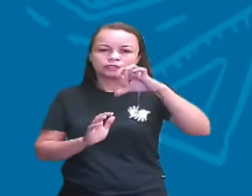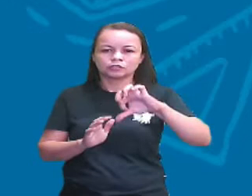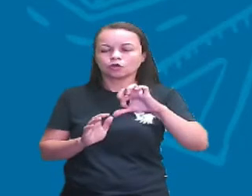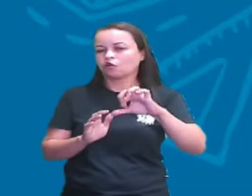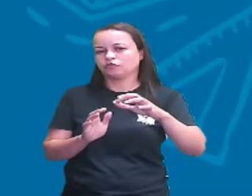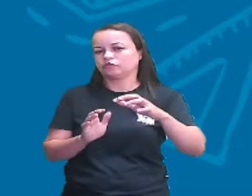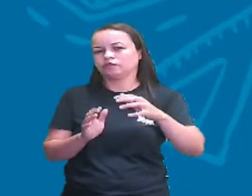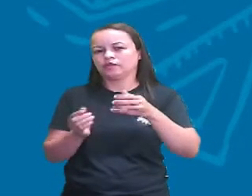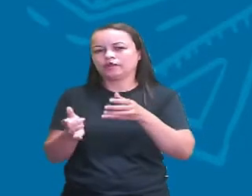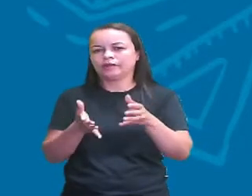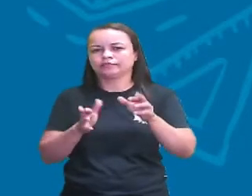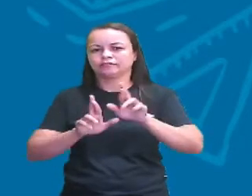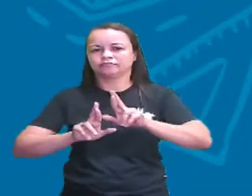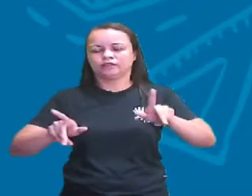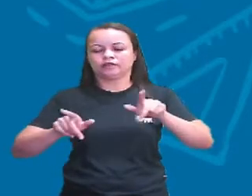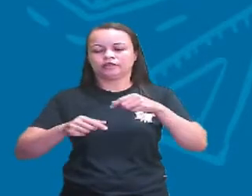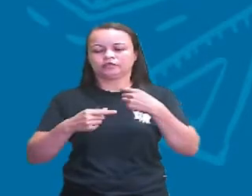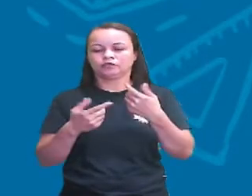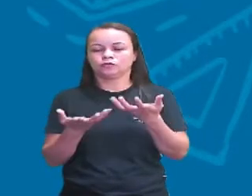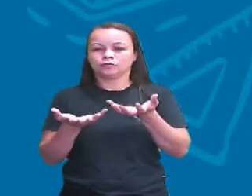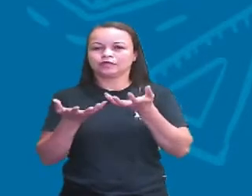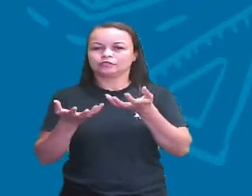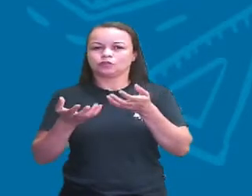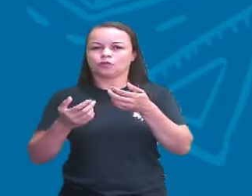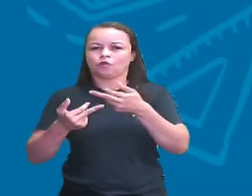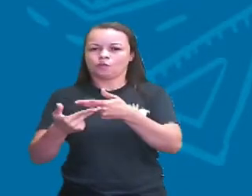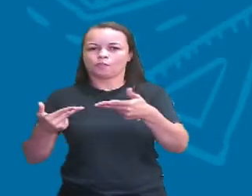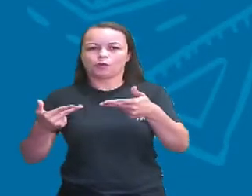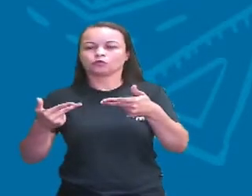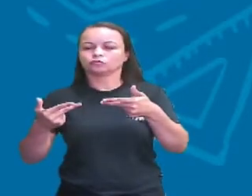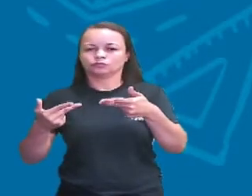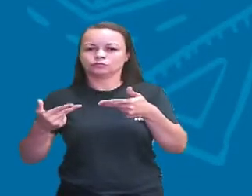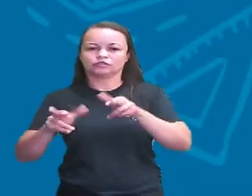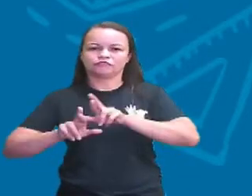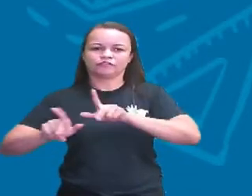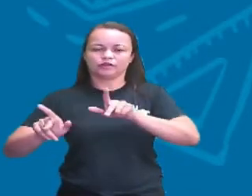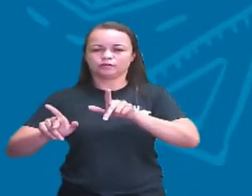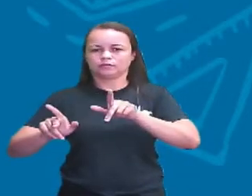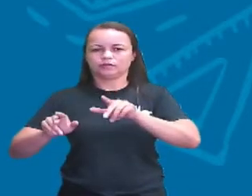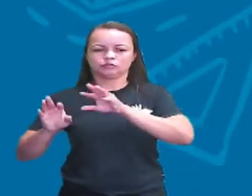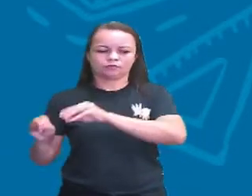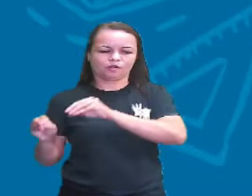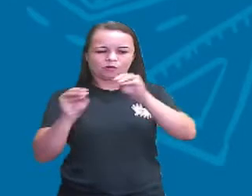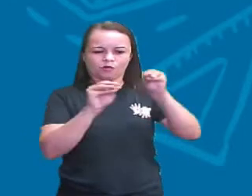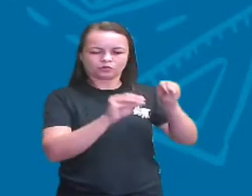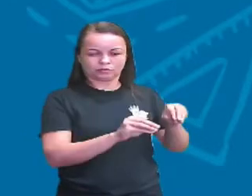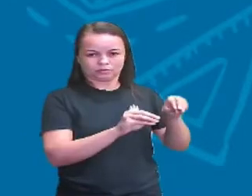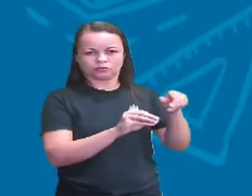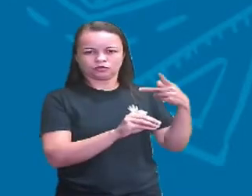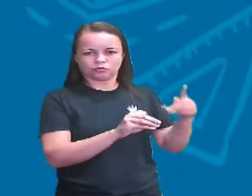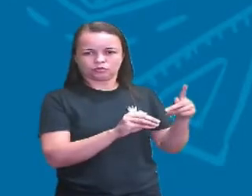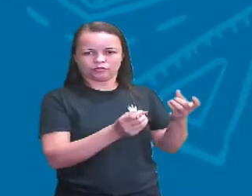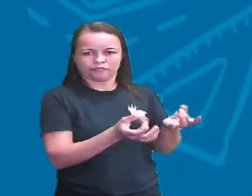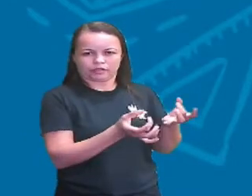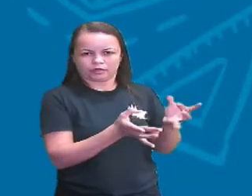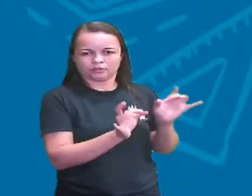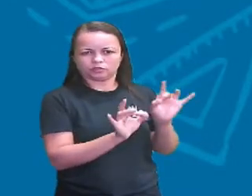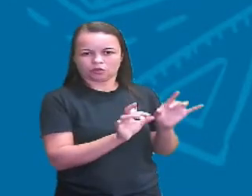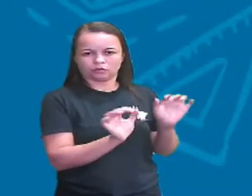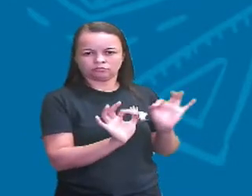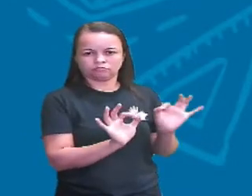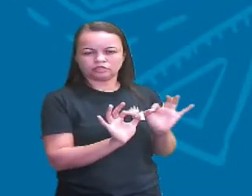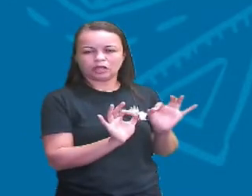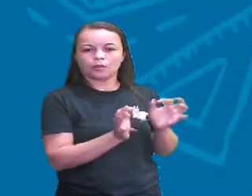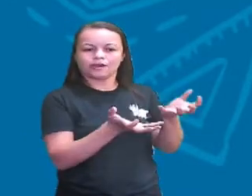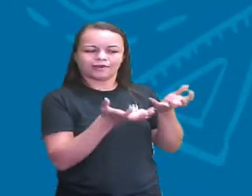produtos valiosos para os países deles. Eles querem também trazer os produtos que eles produzem nas suas fábricas